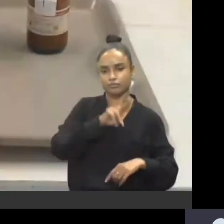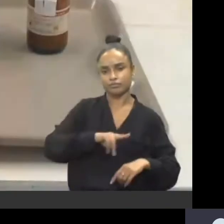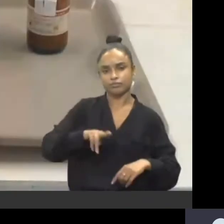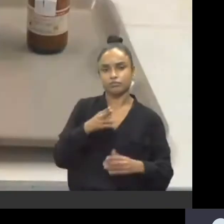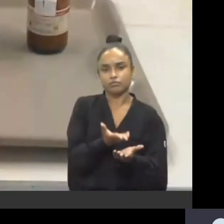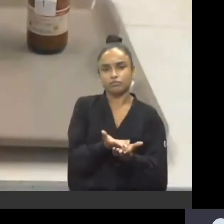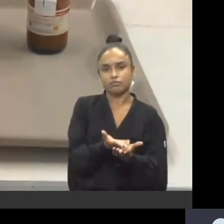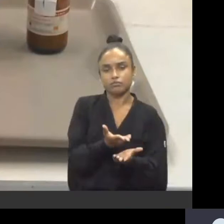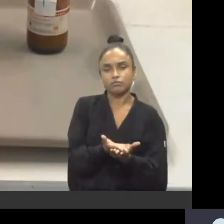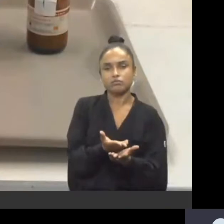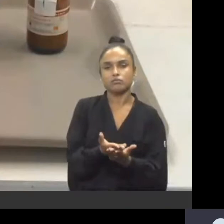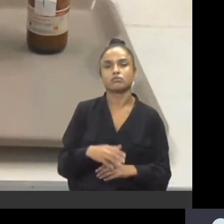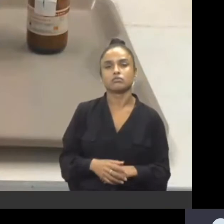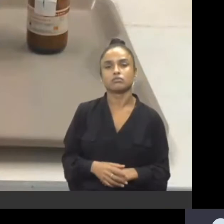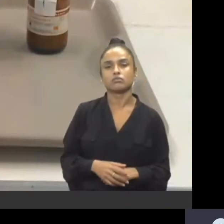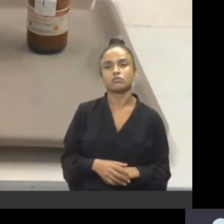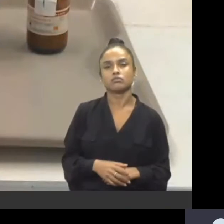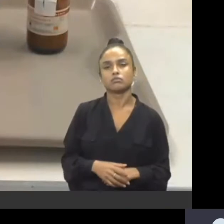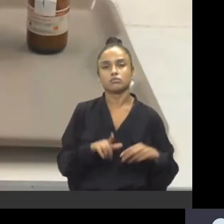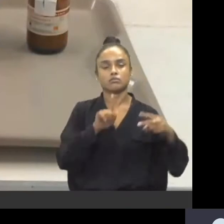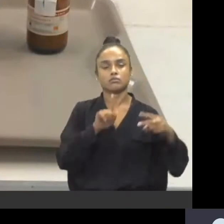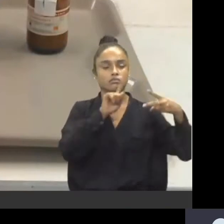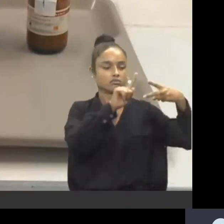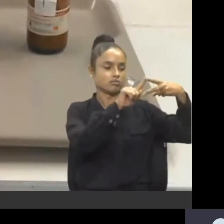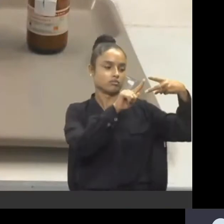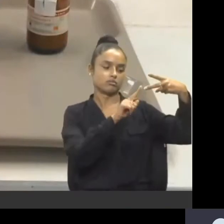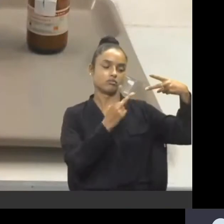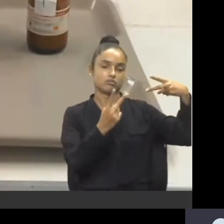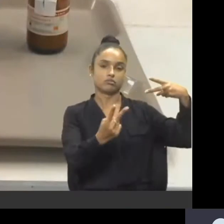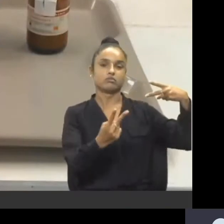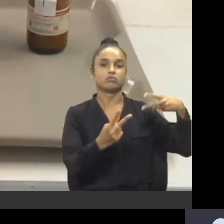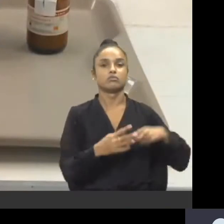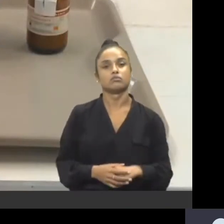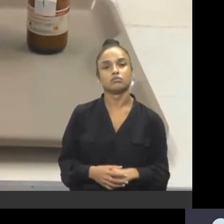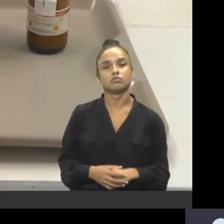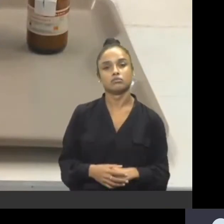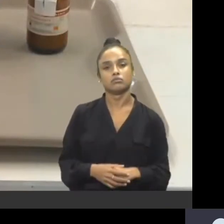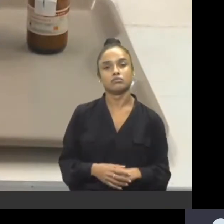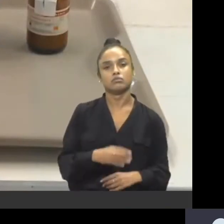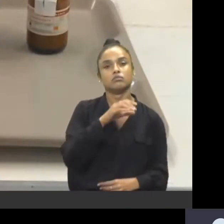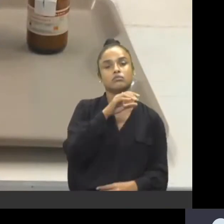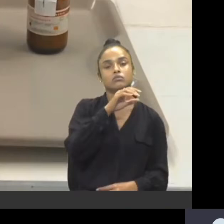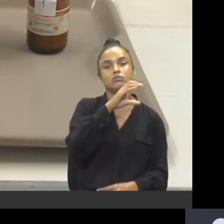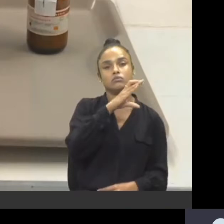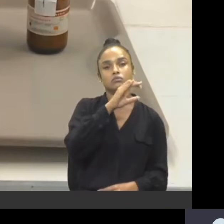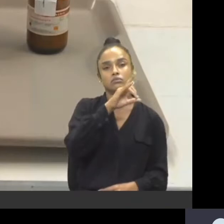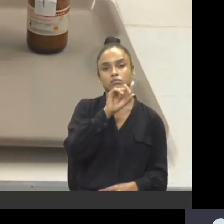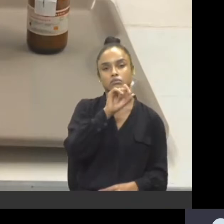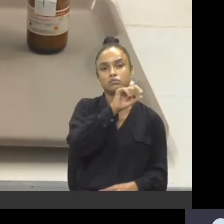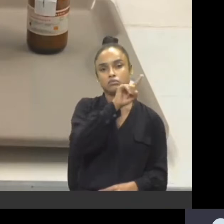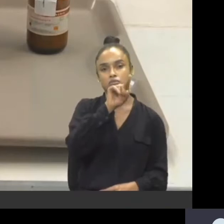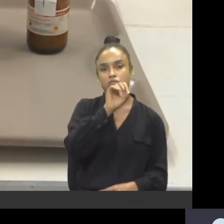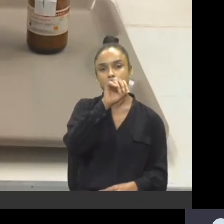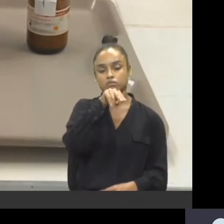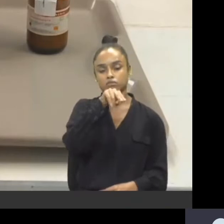nessa aula prática. Então nós temos os dois compostos, o ciclohexanol e o